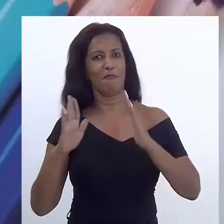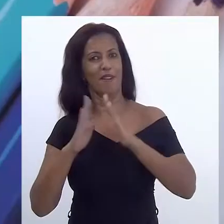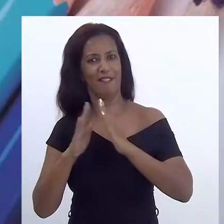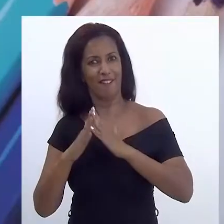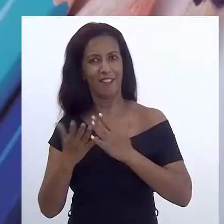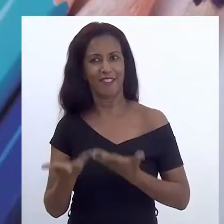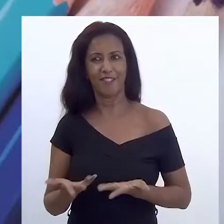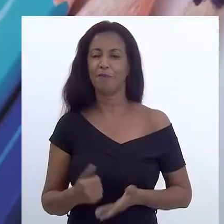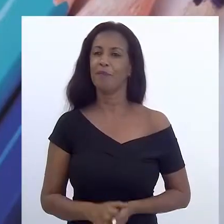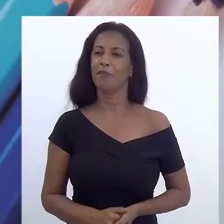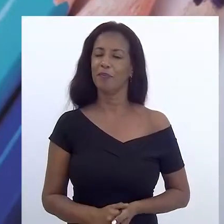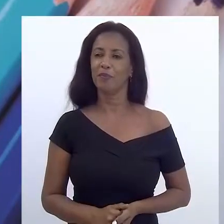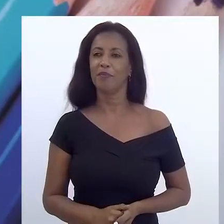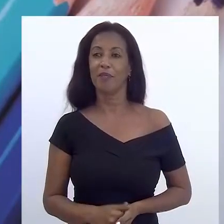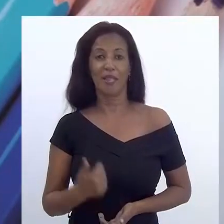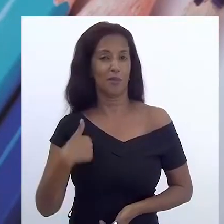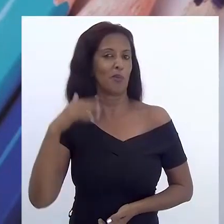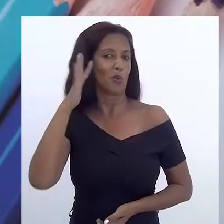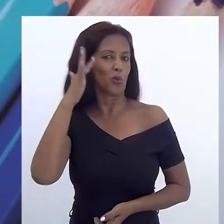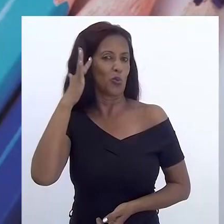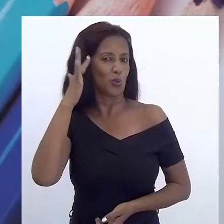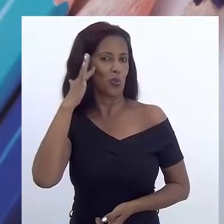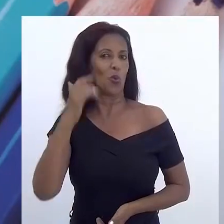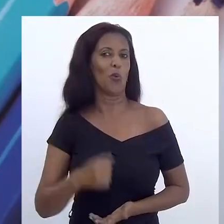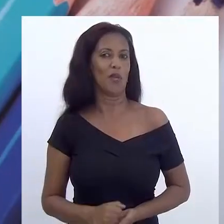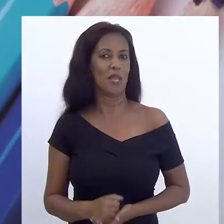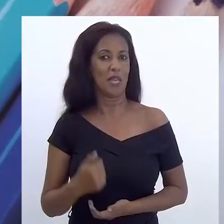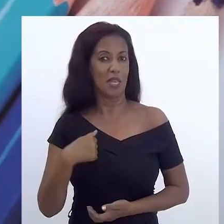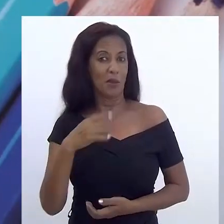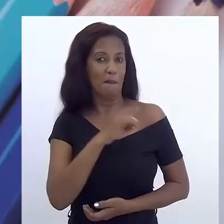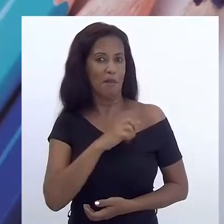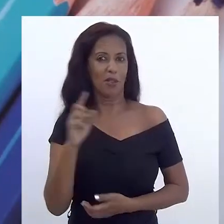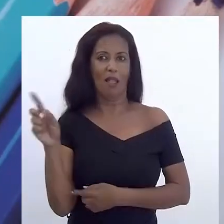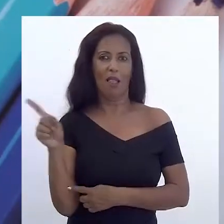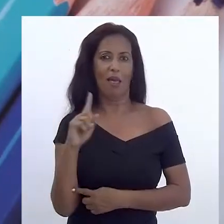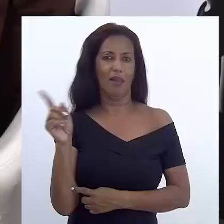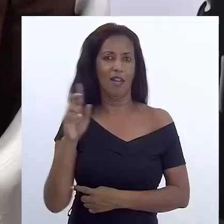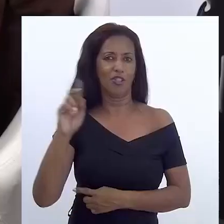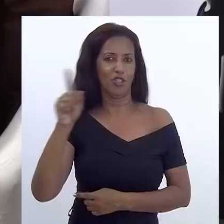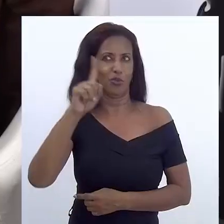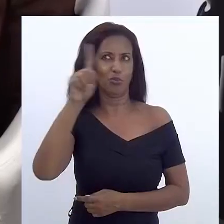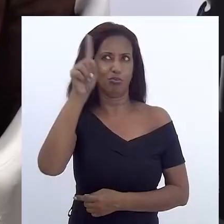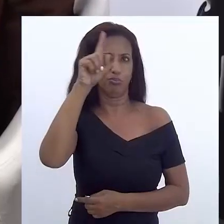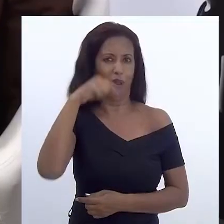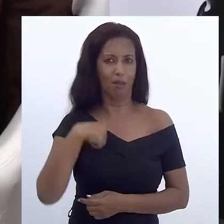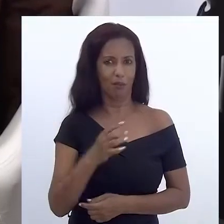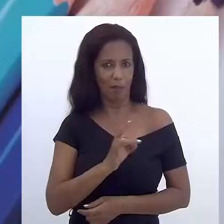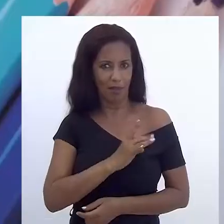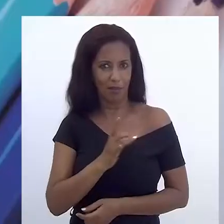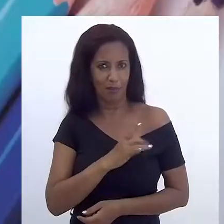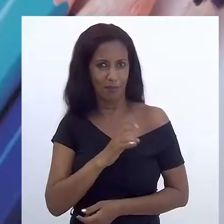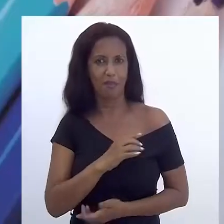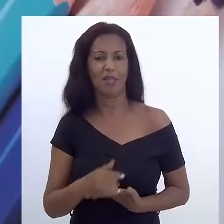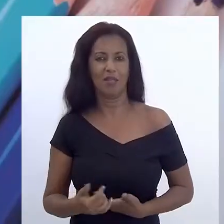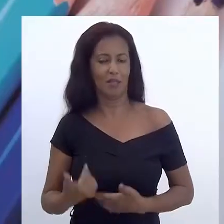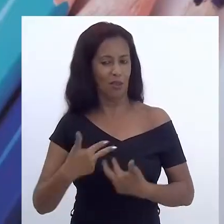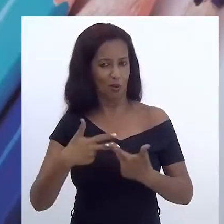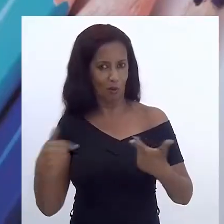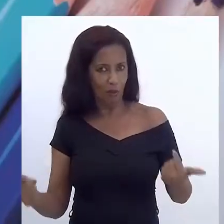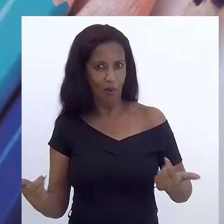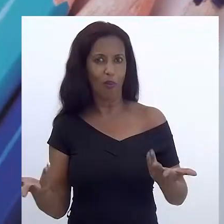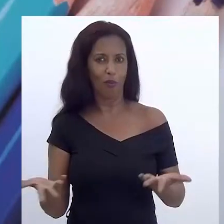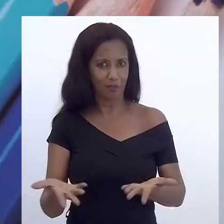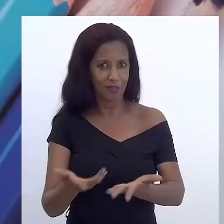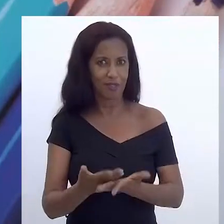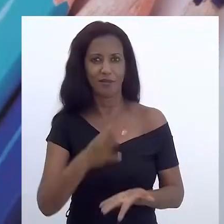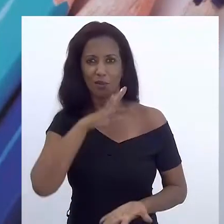coisa linda. O meu maior sonho é superar meu medo de lagartixa. O dia que eu superar, por isso que eu entendo quem perde o medo, porque é uma coisa